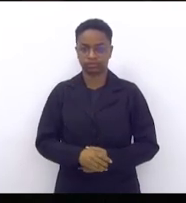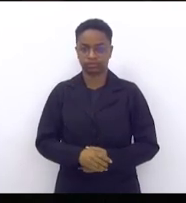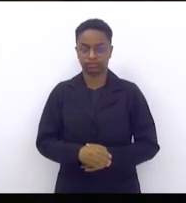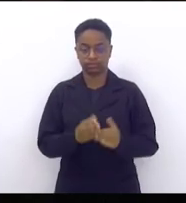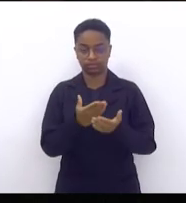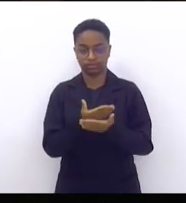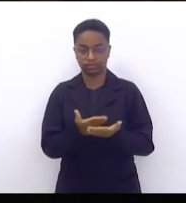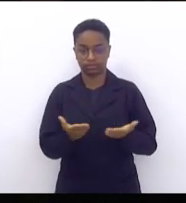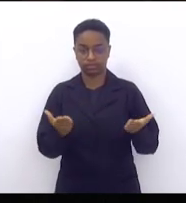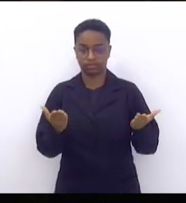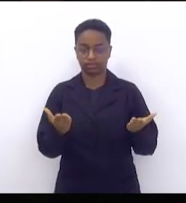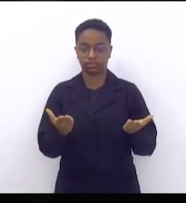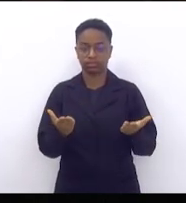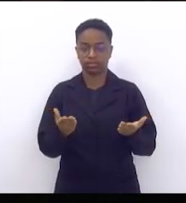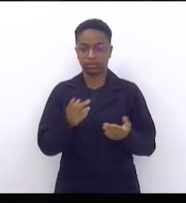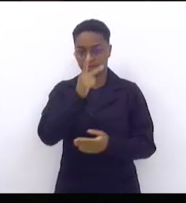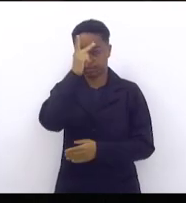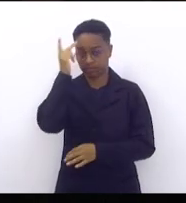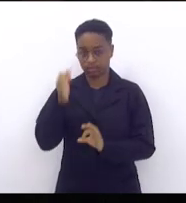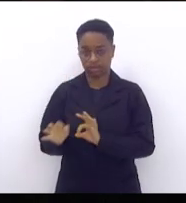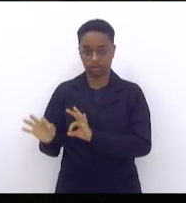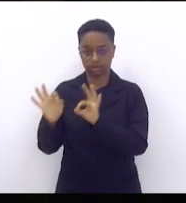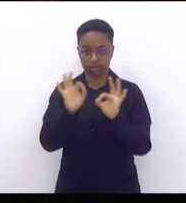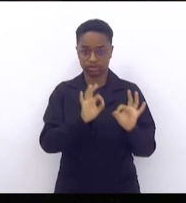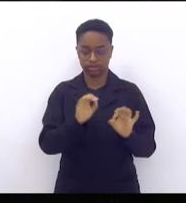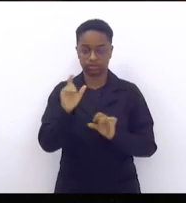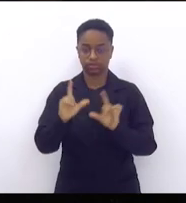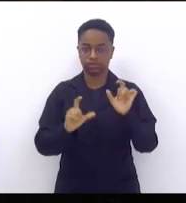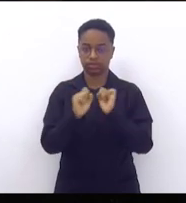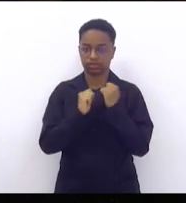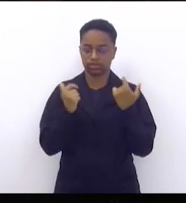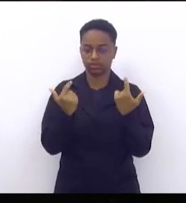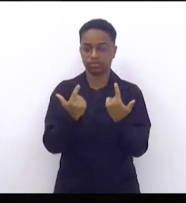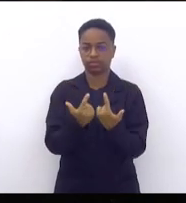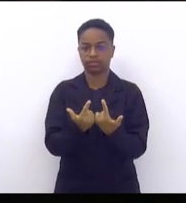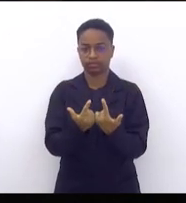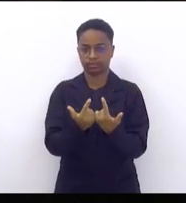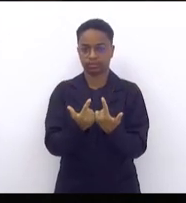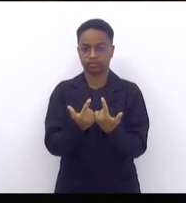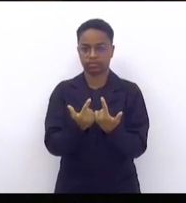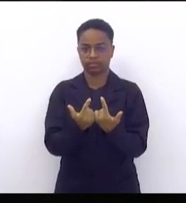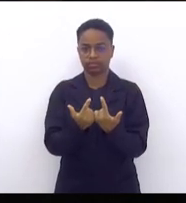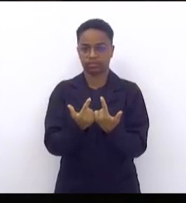e senhores telespectadores da TV Alerge,